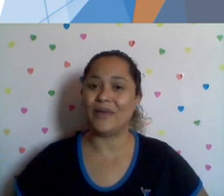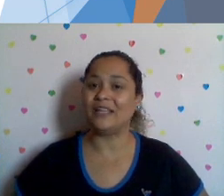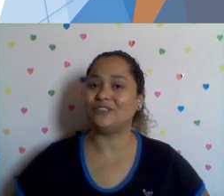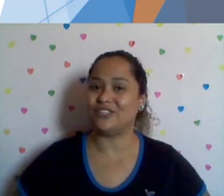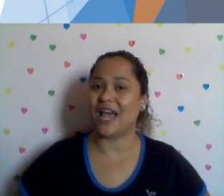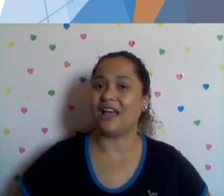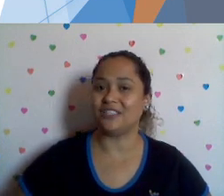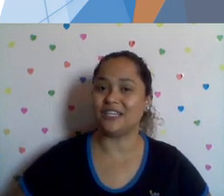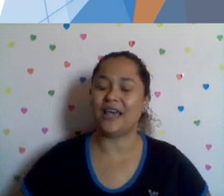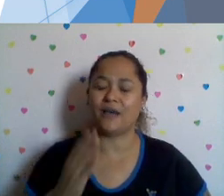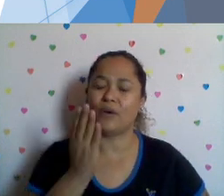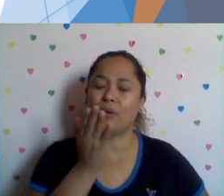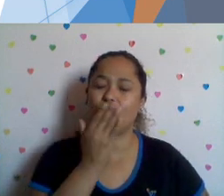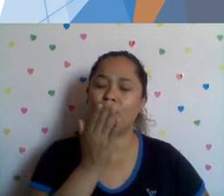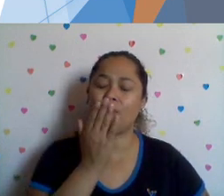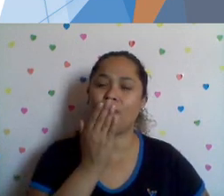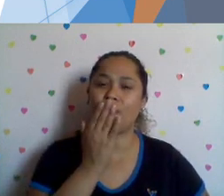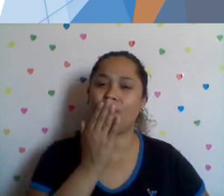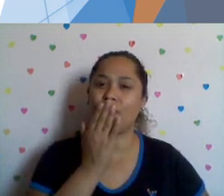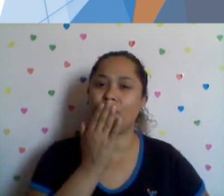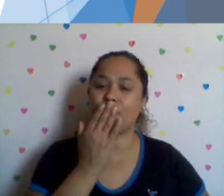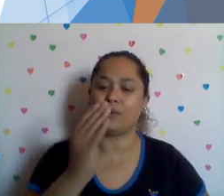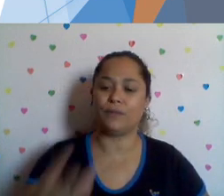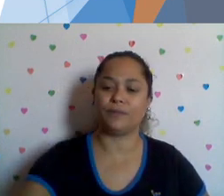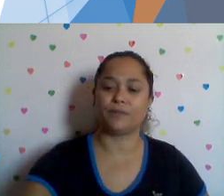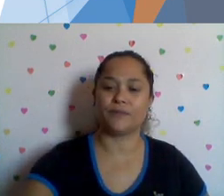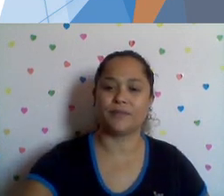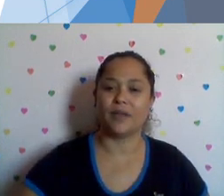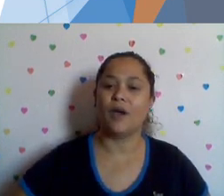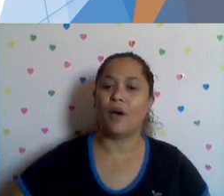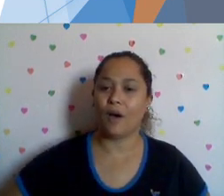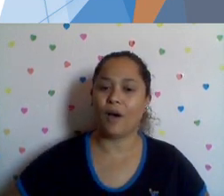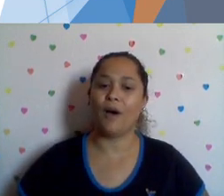E, o índio já chegou.